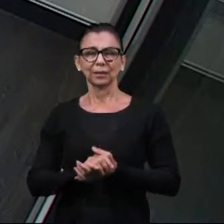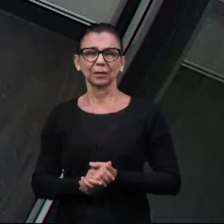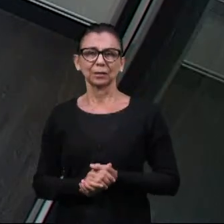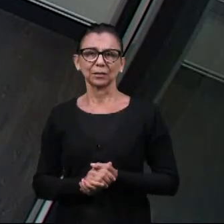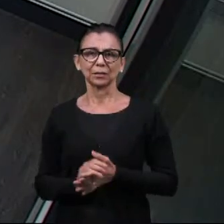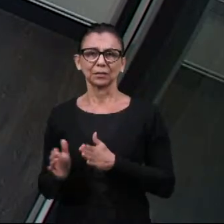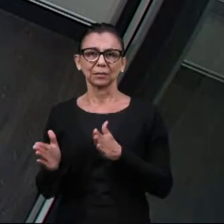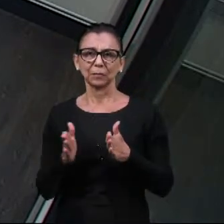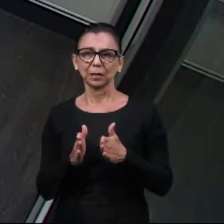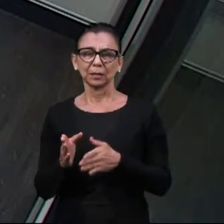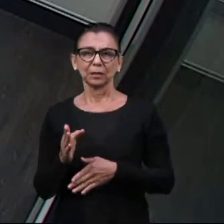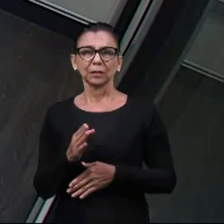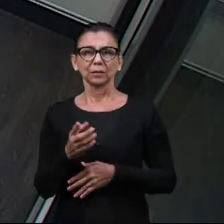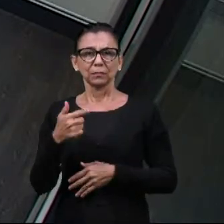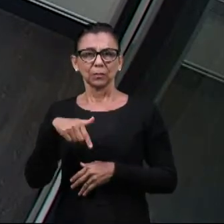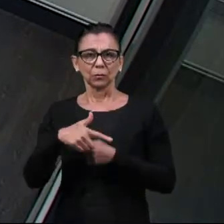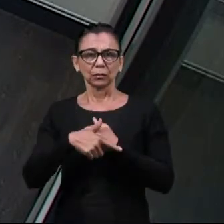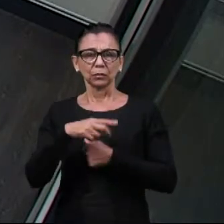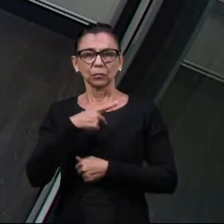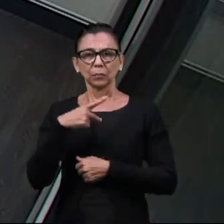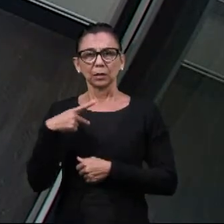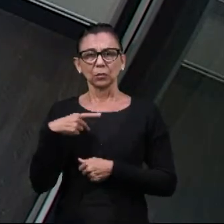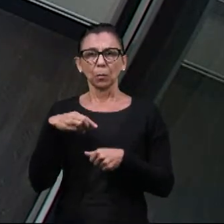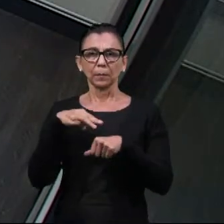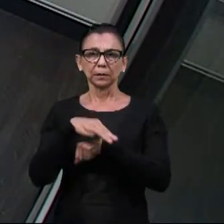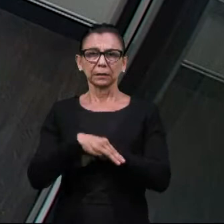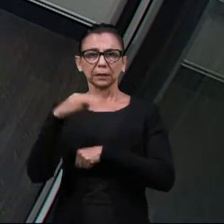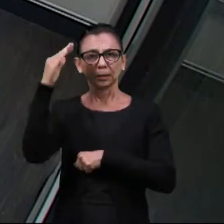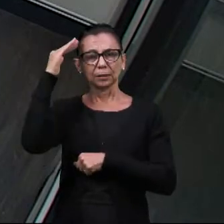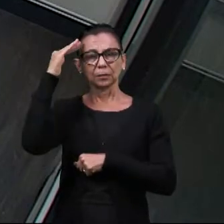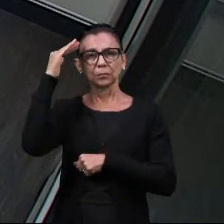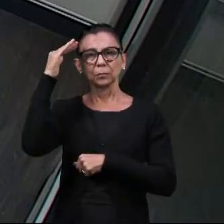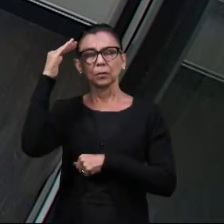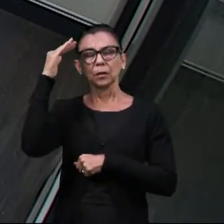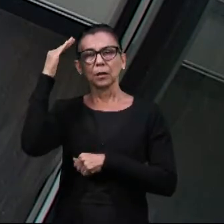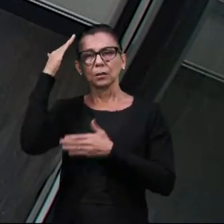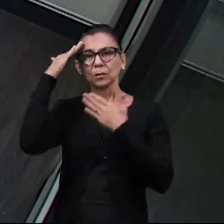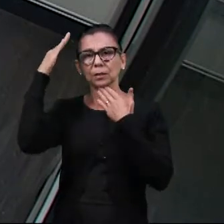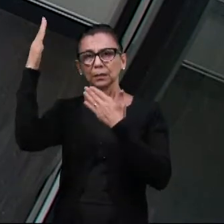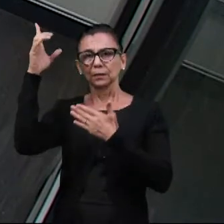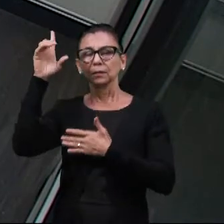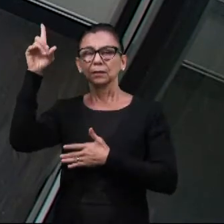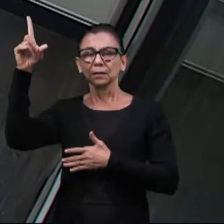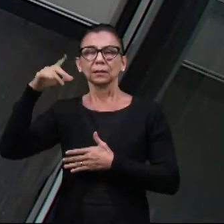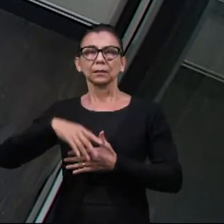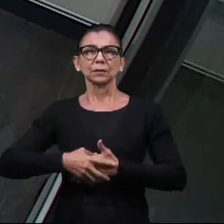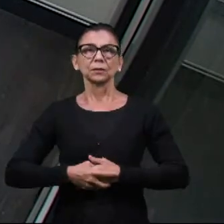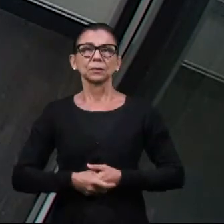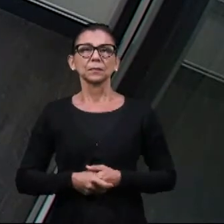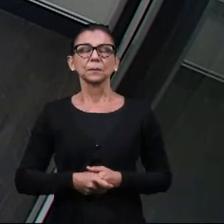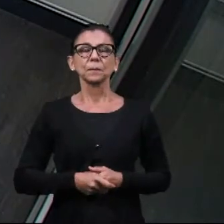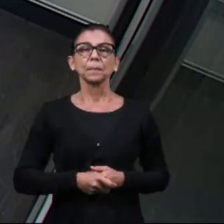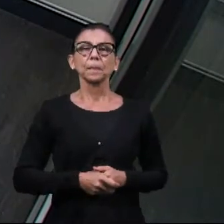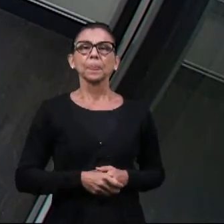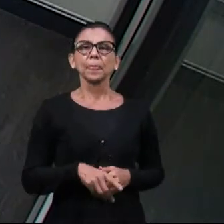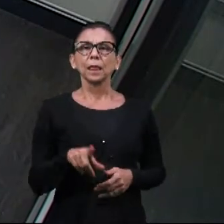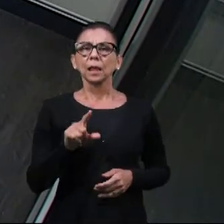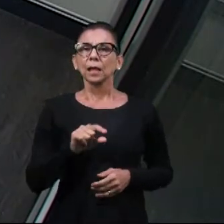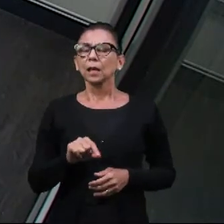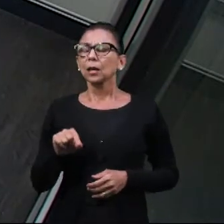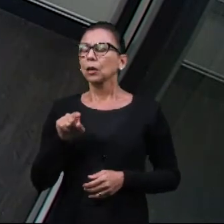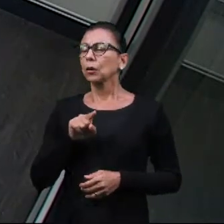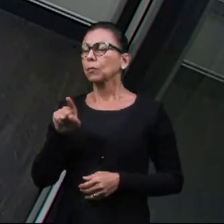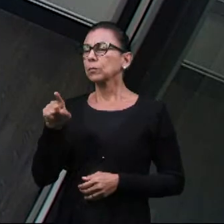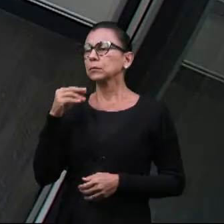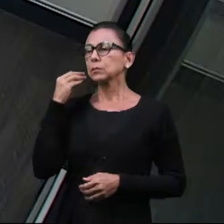período. E nesse ano de 2021, ali em Castelândia, na obra do Senhor, quais são as